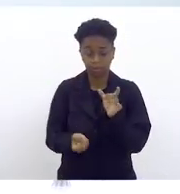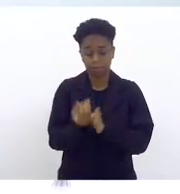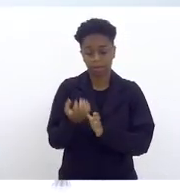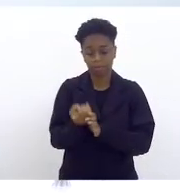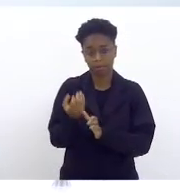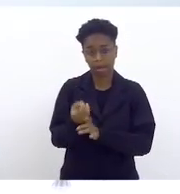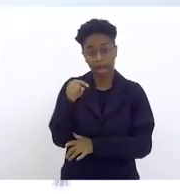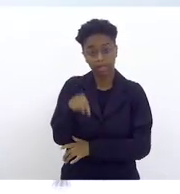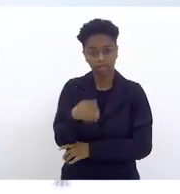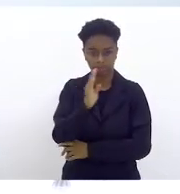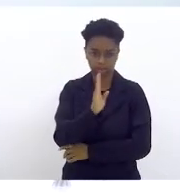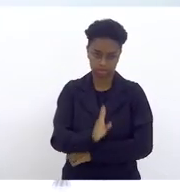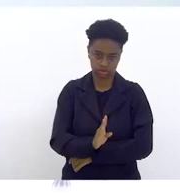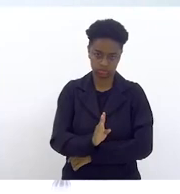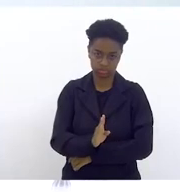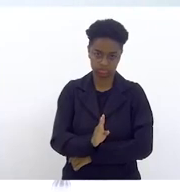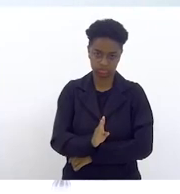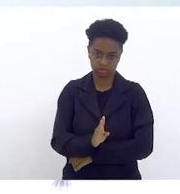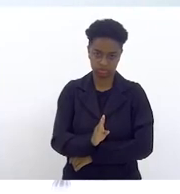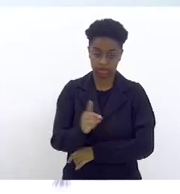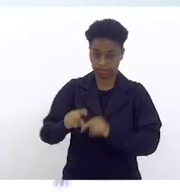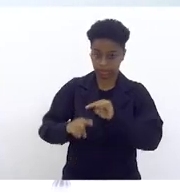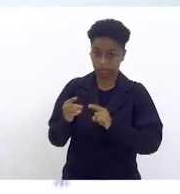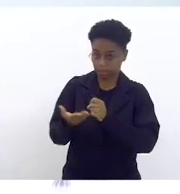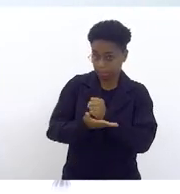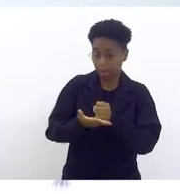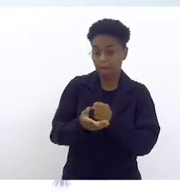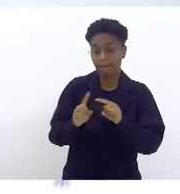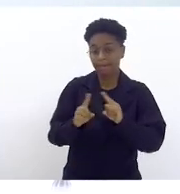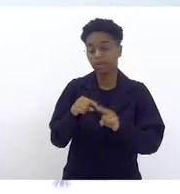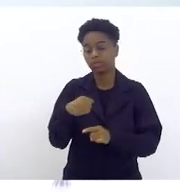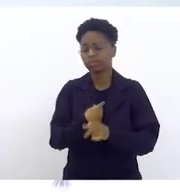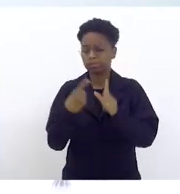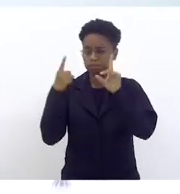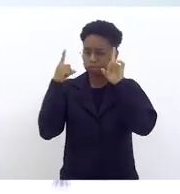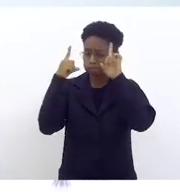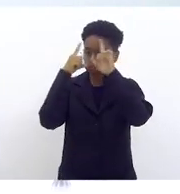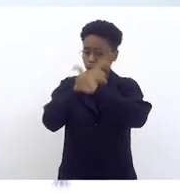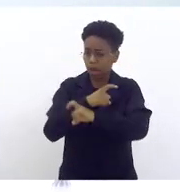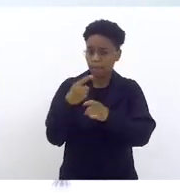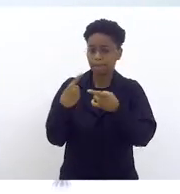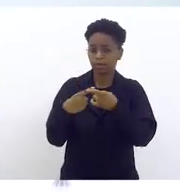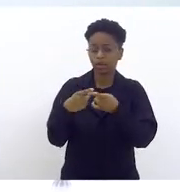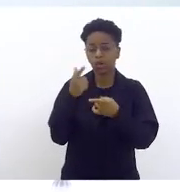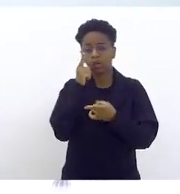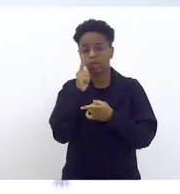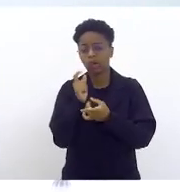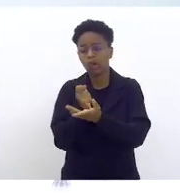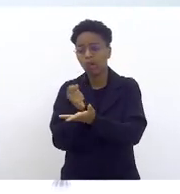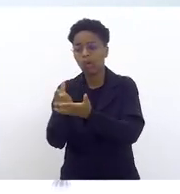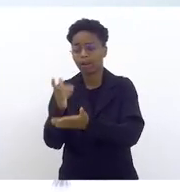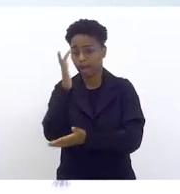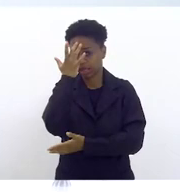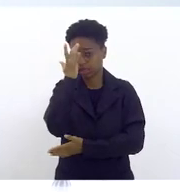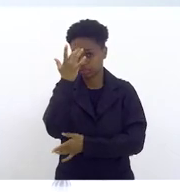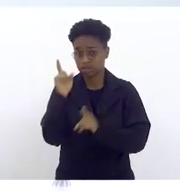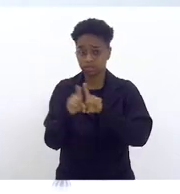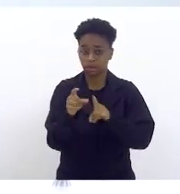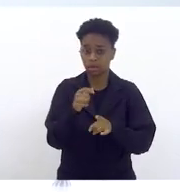no Brasil né e a gente teve muita dificuldade na época da pandemia para importar insumos da Índia e da China